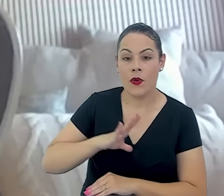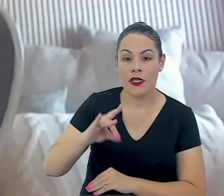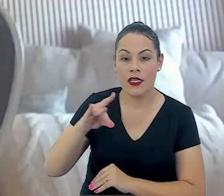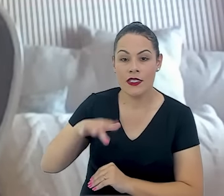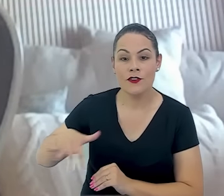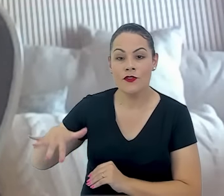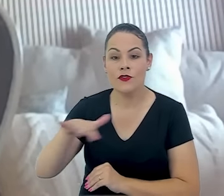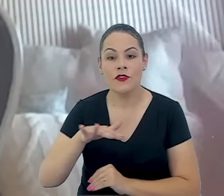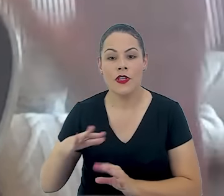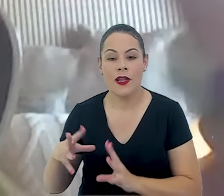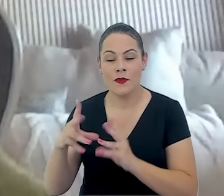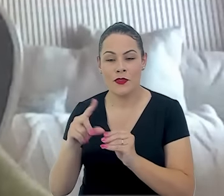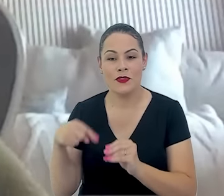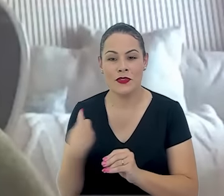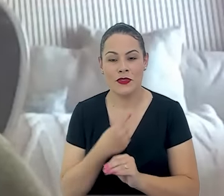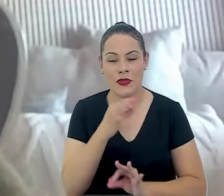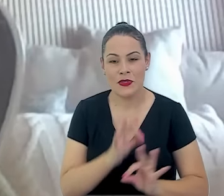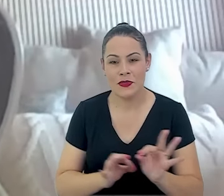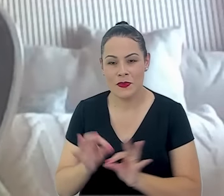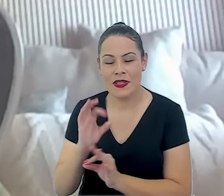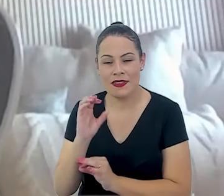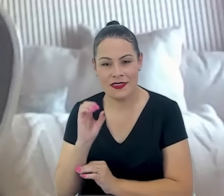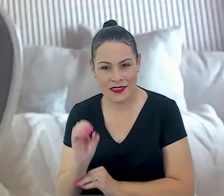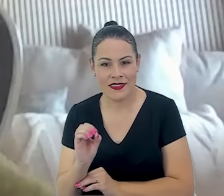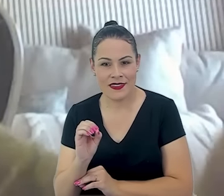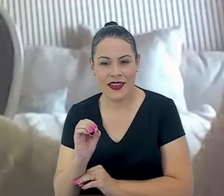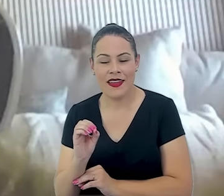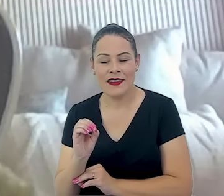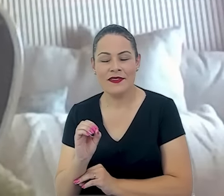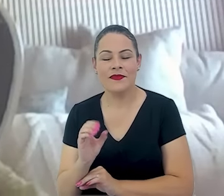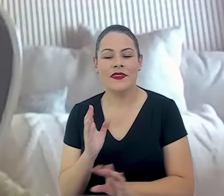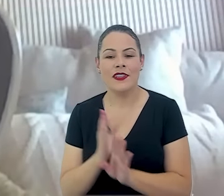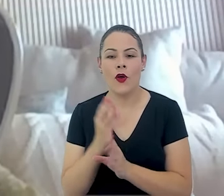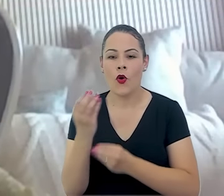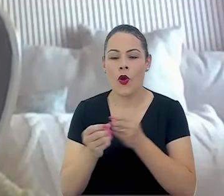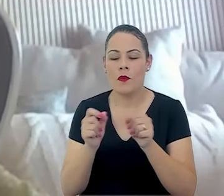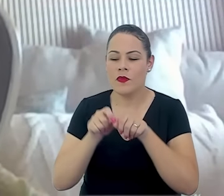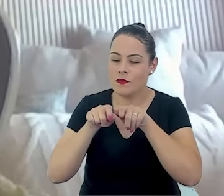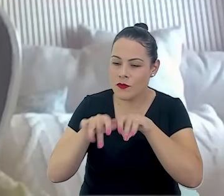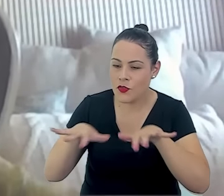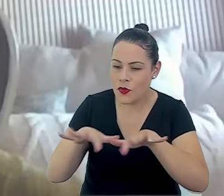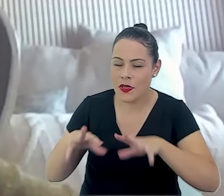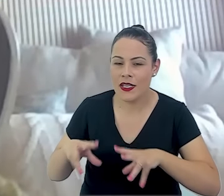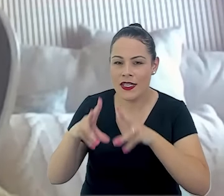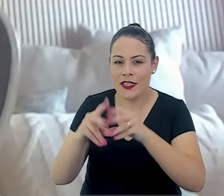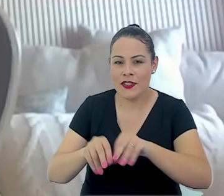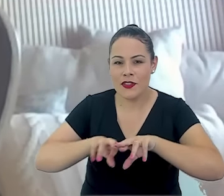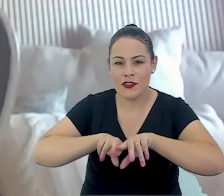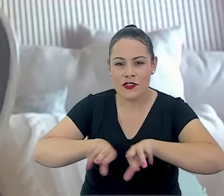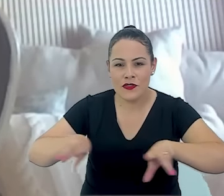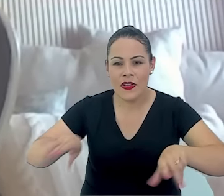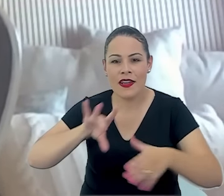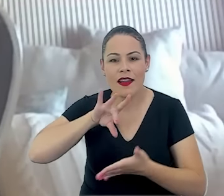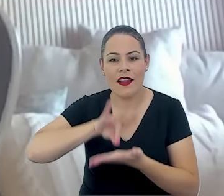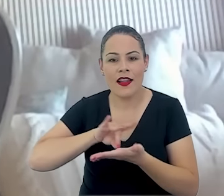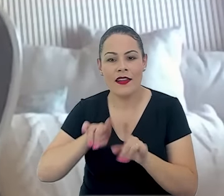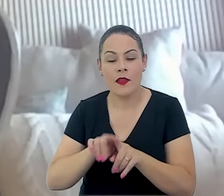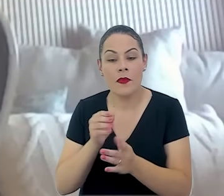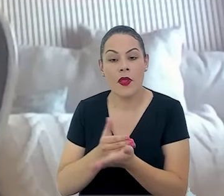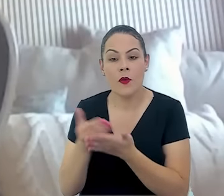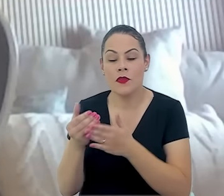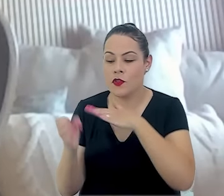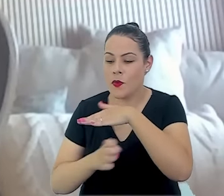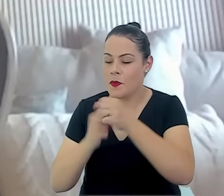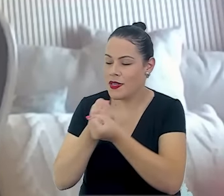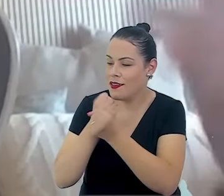geral para o nosso plano Net Zero e como isso se cascateia dentro de todas essas diferentes realidades, né? Desde